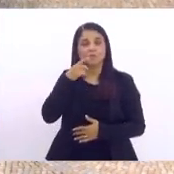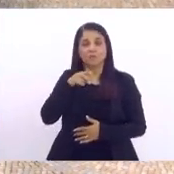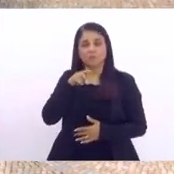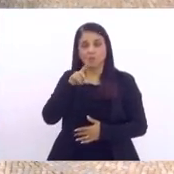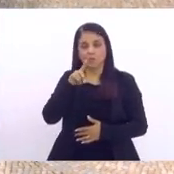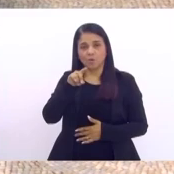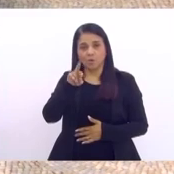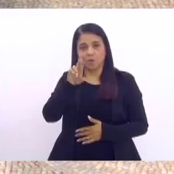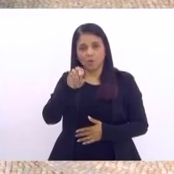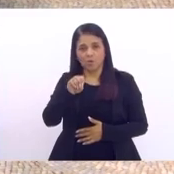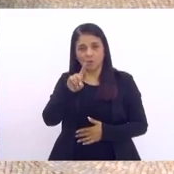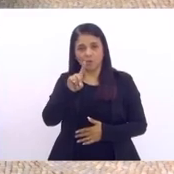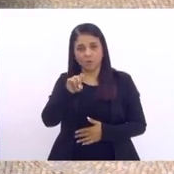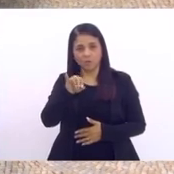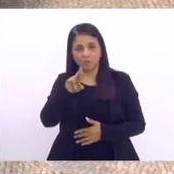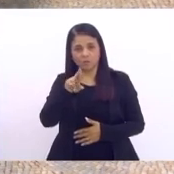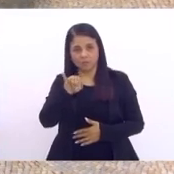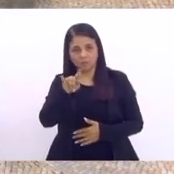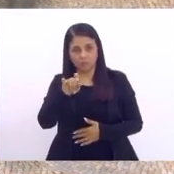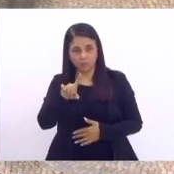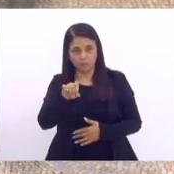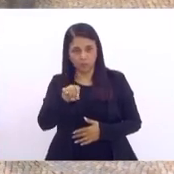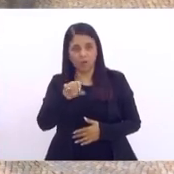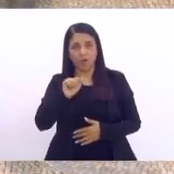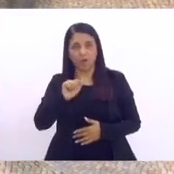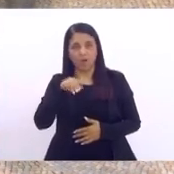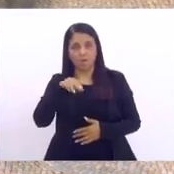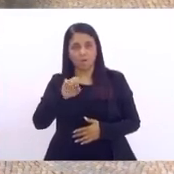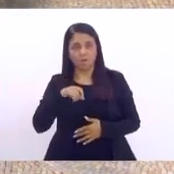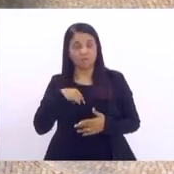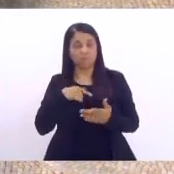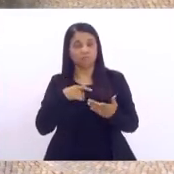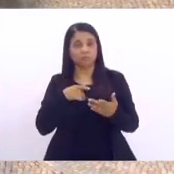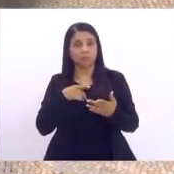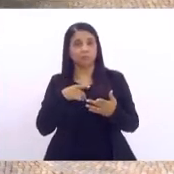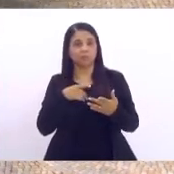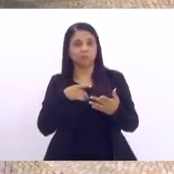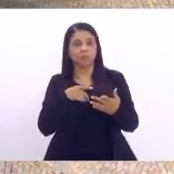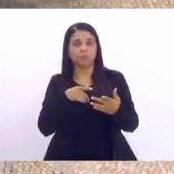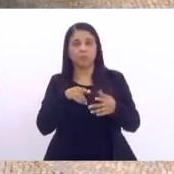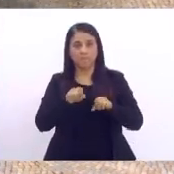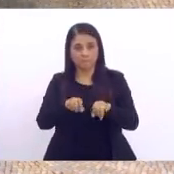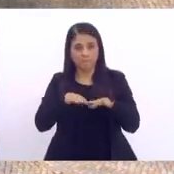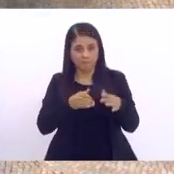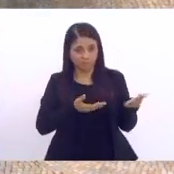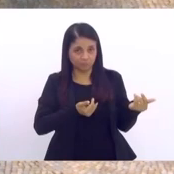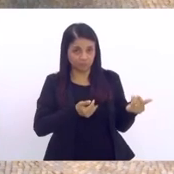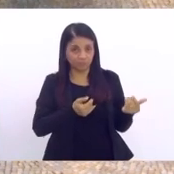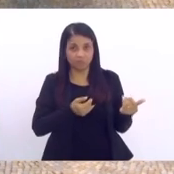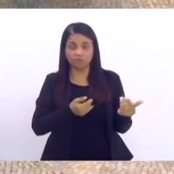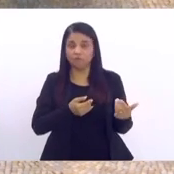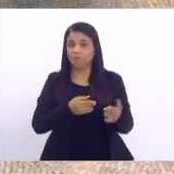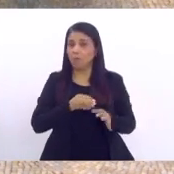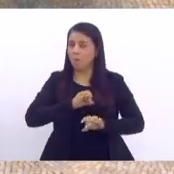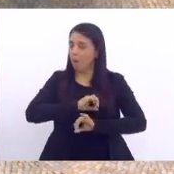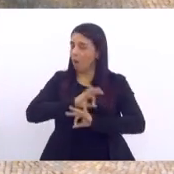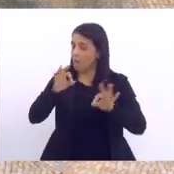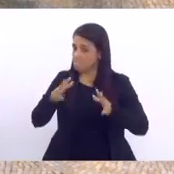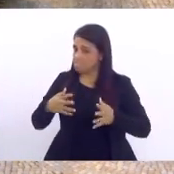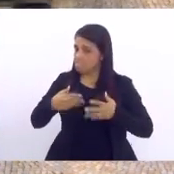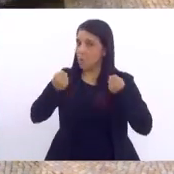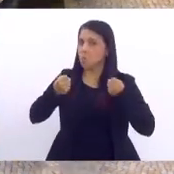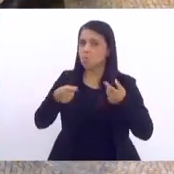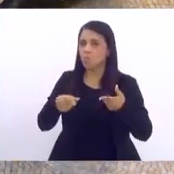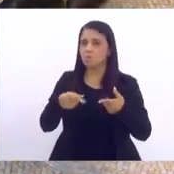nessa edição foi surreal. Eu quero aqui agradecer diante de todos os parlamentares, Rodrigo, a